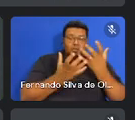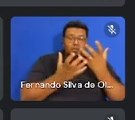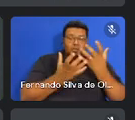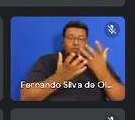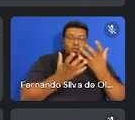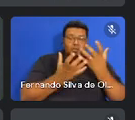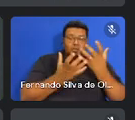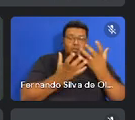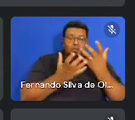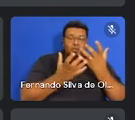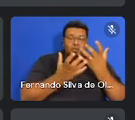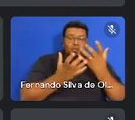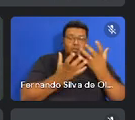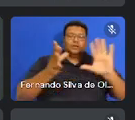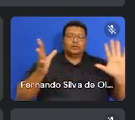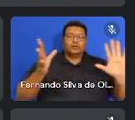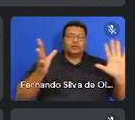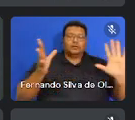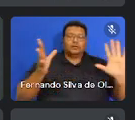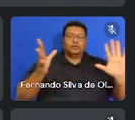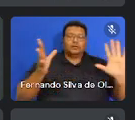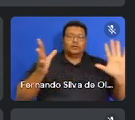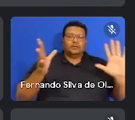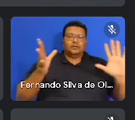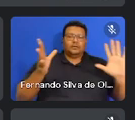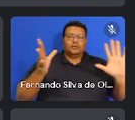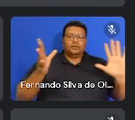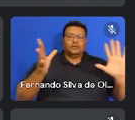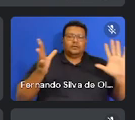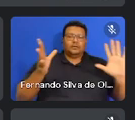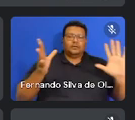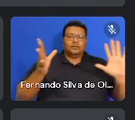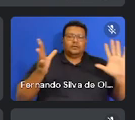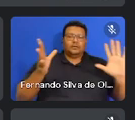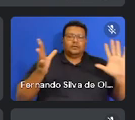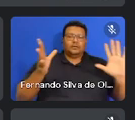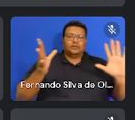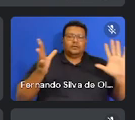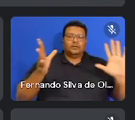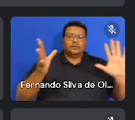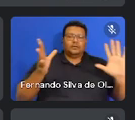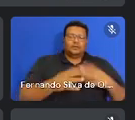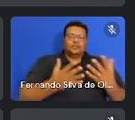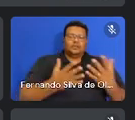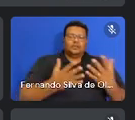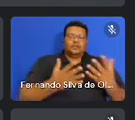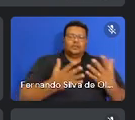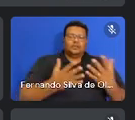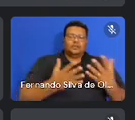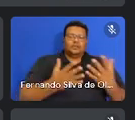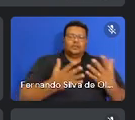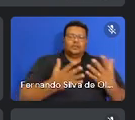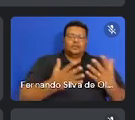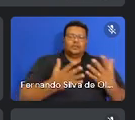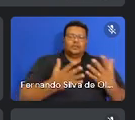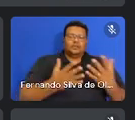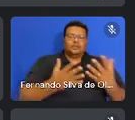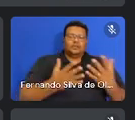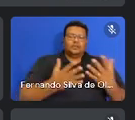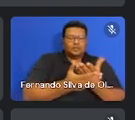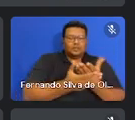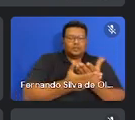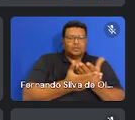aberta a palavra, mas eu vou finalizar a gravação agora, tá?